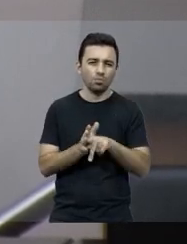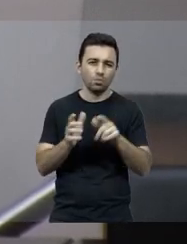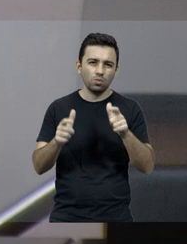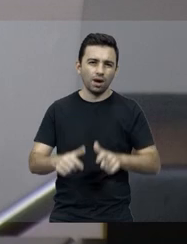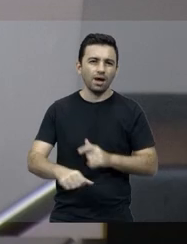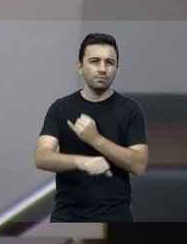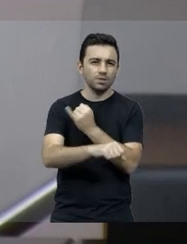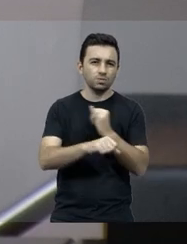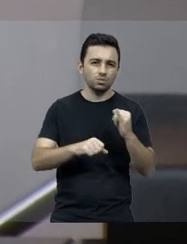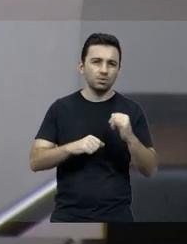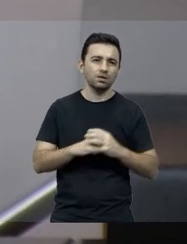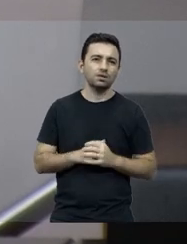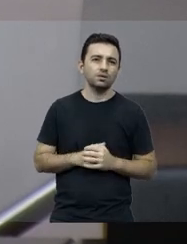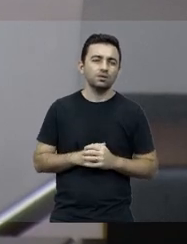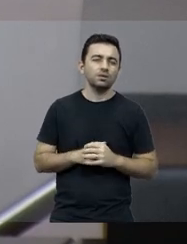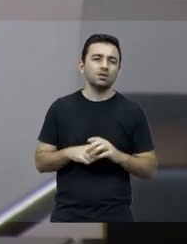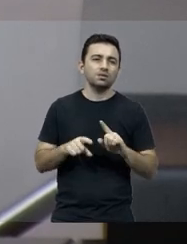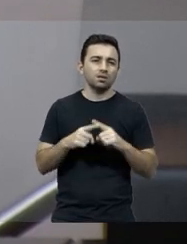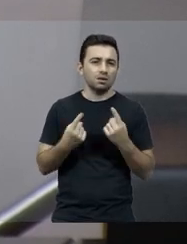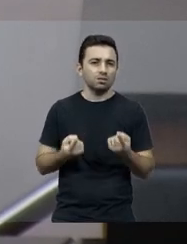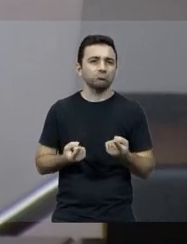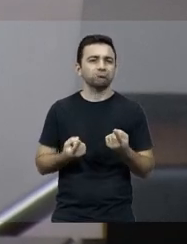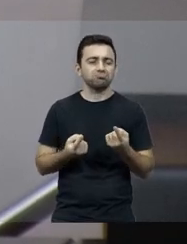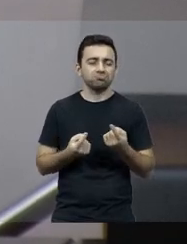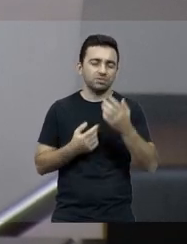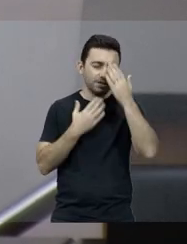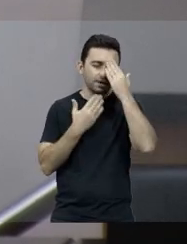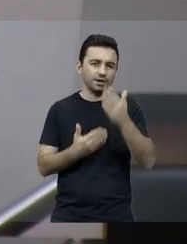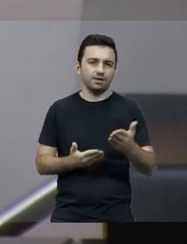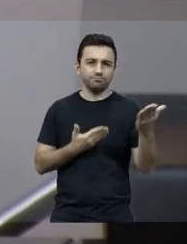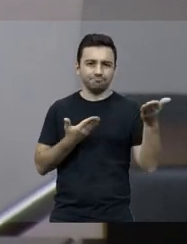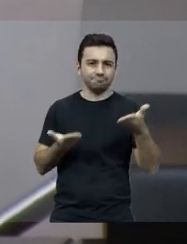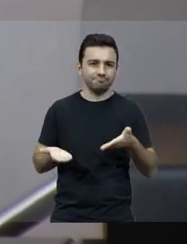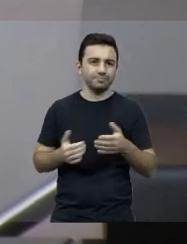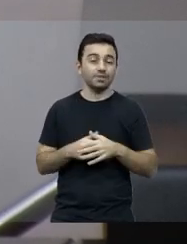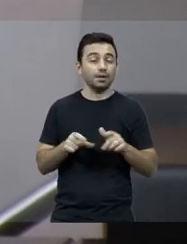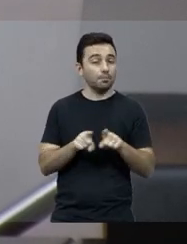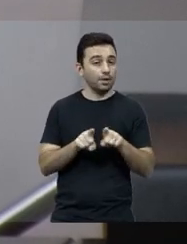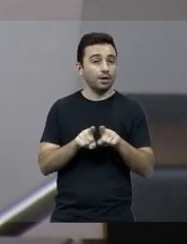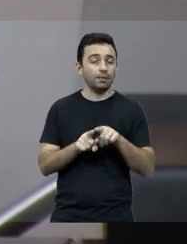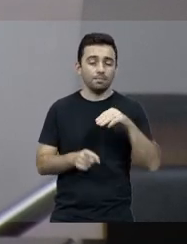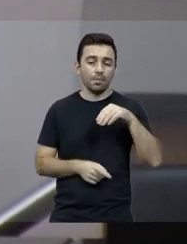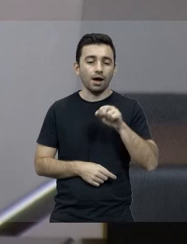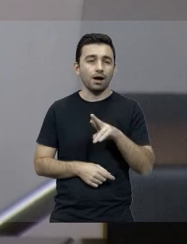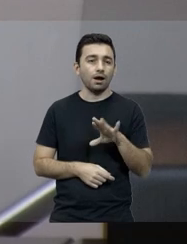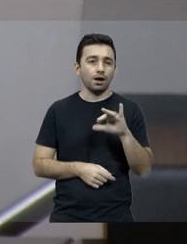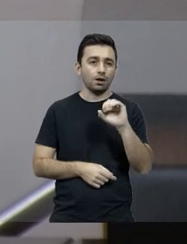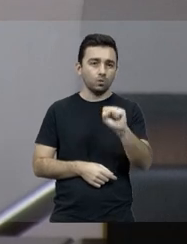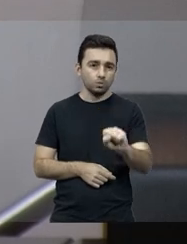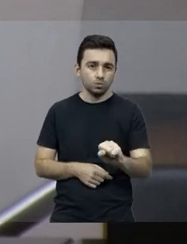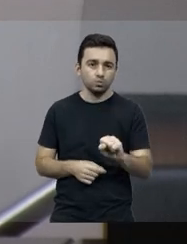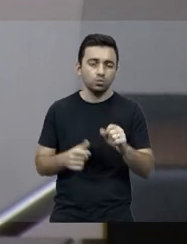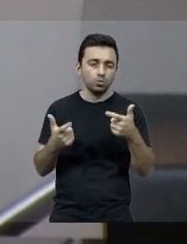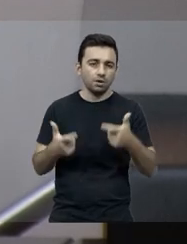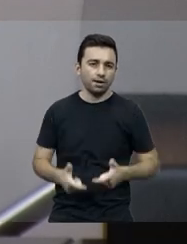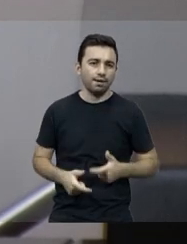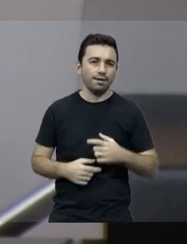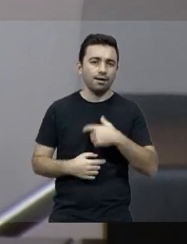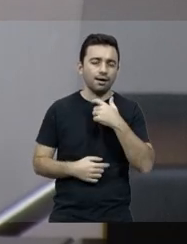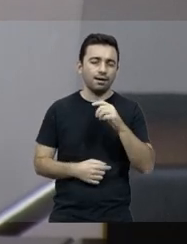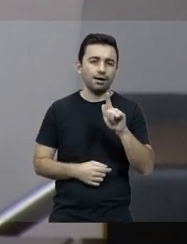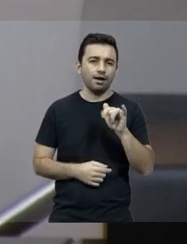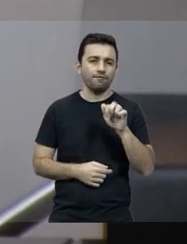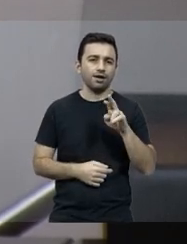Sucesso aí na caminhada, obrigado pela presença. Meu amigo vereador Marcos, também por aí, de Gravatal. Sucesso